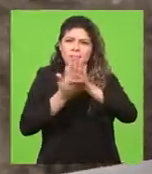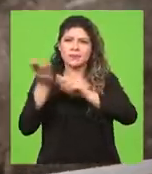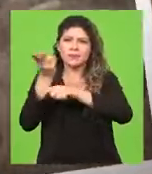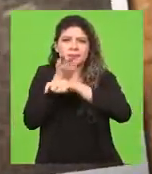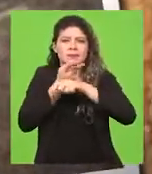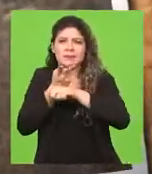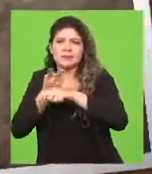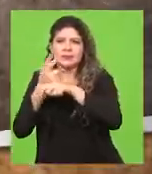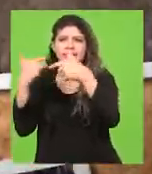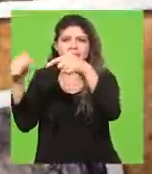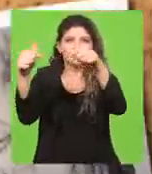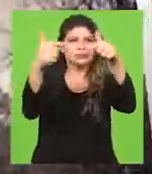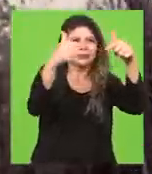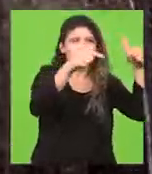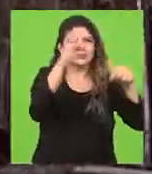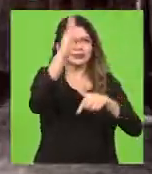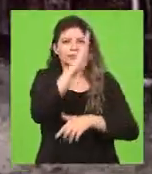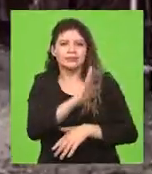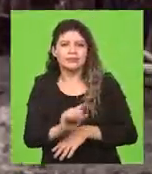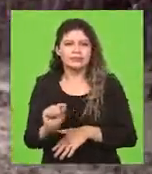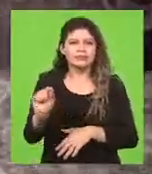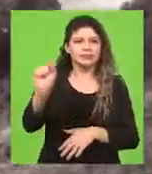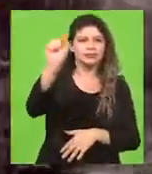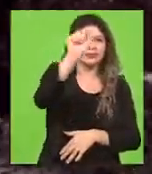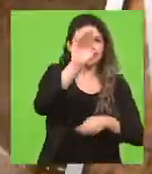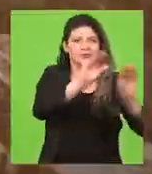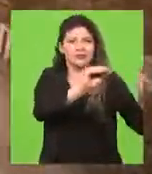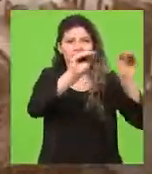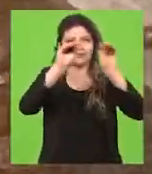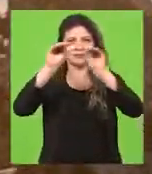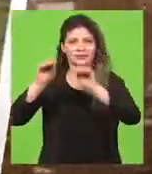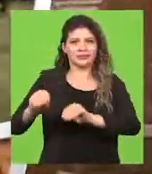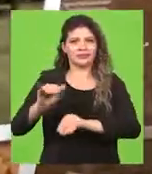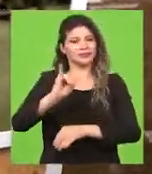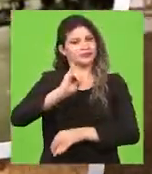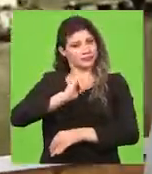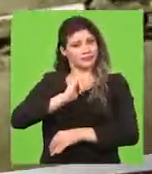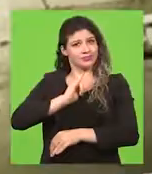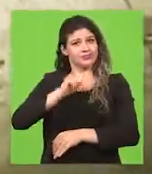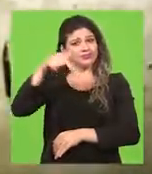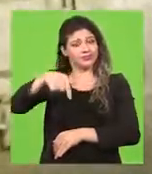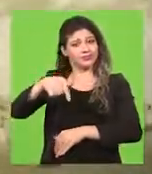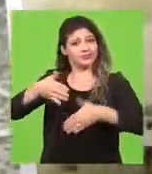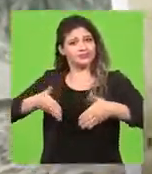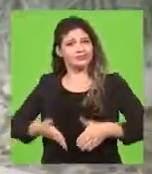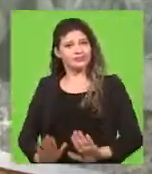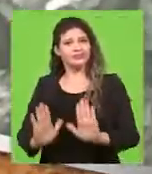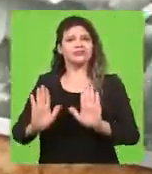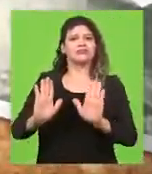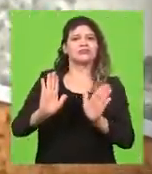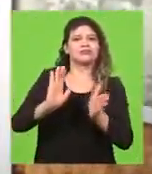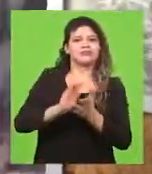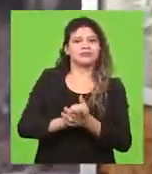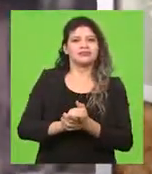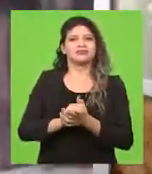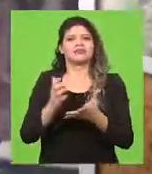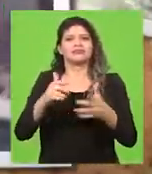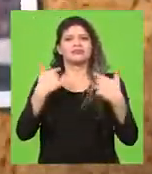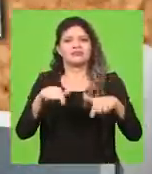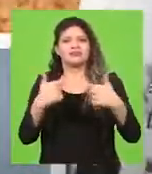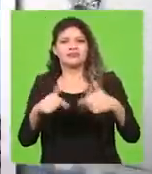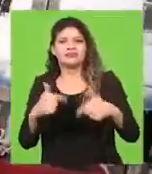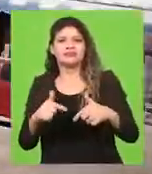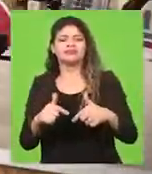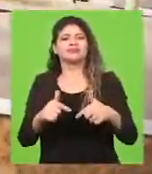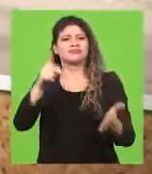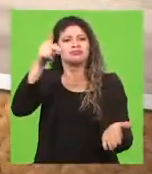de oportunidades. Rodou por esse Brasilzão e escolheu Imperatriz. Aqui fincou raízes e construiu sua vida com